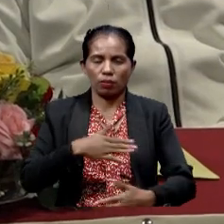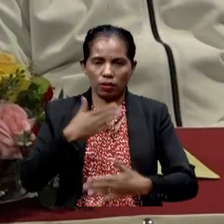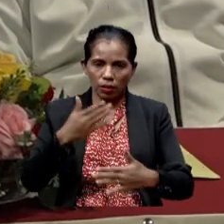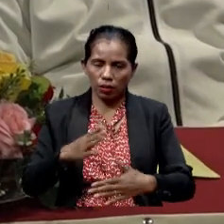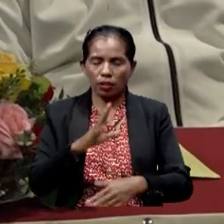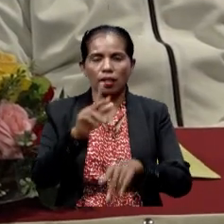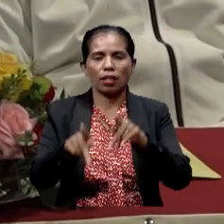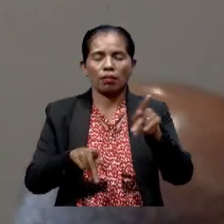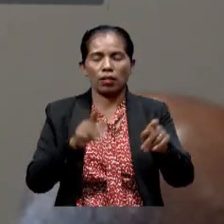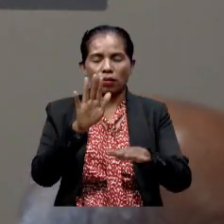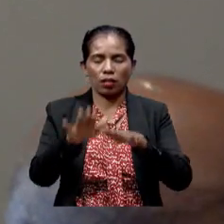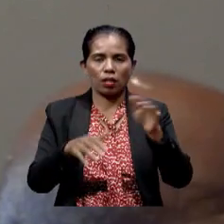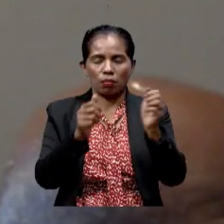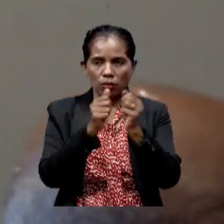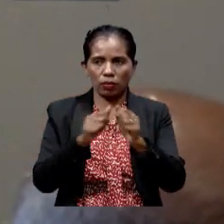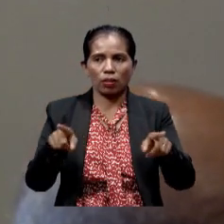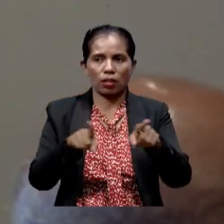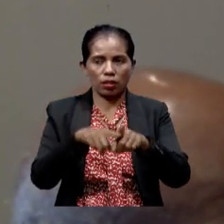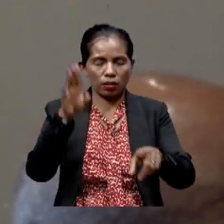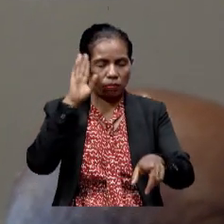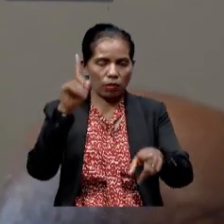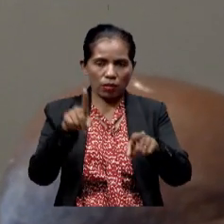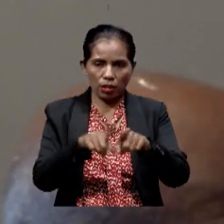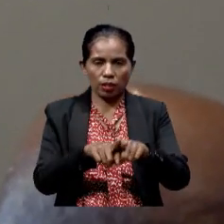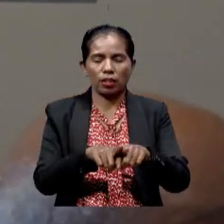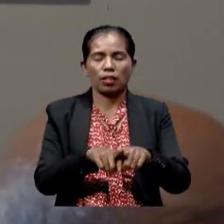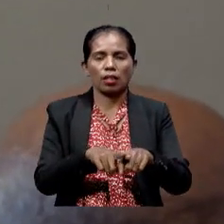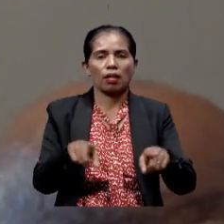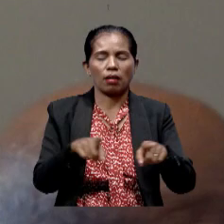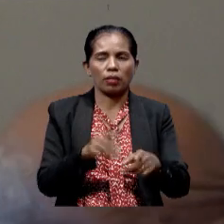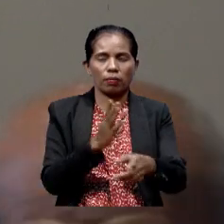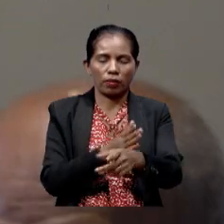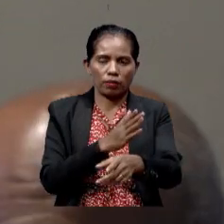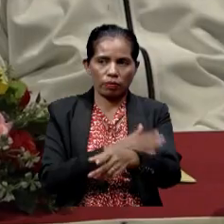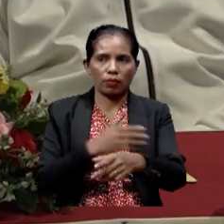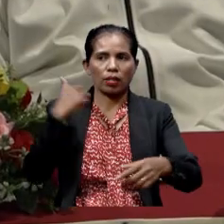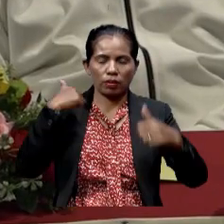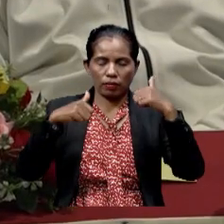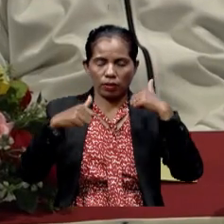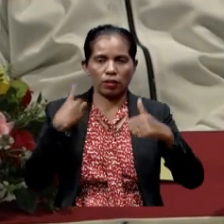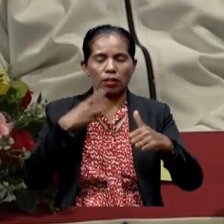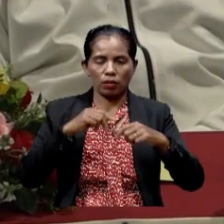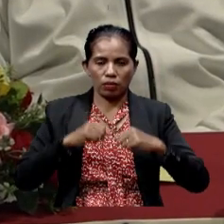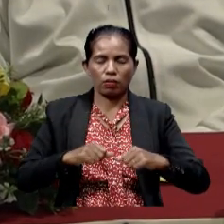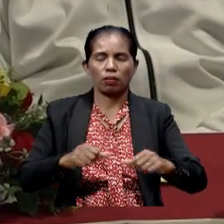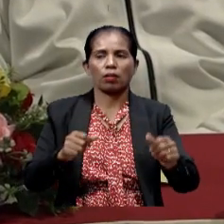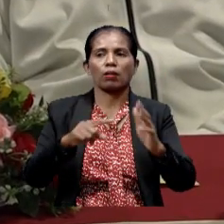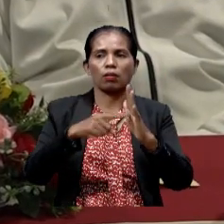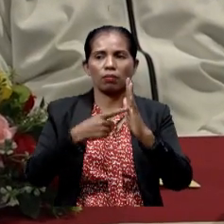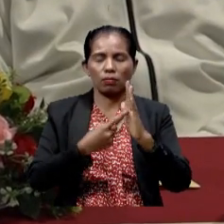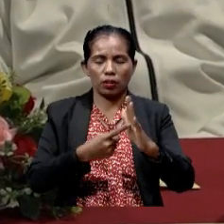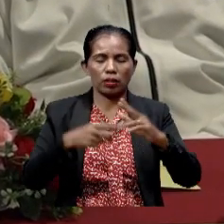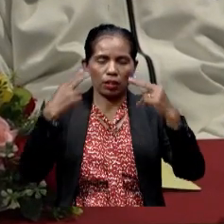matulau hamutu, kanesan maung alin. Ida ne dit maka ami promove iha aktividade sira nebe maka kita lauda namai, hahu husi koru